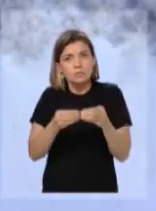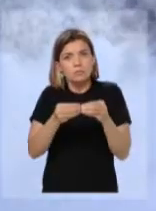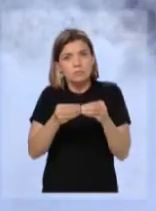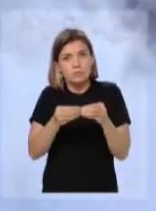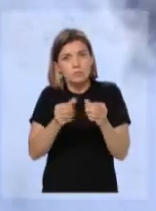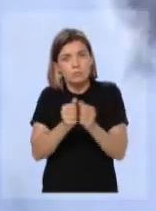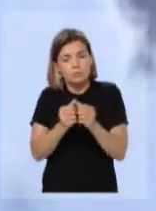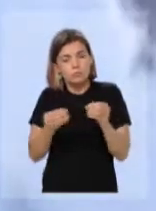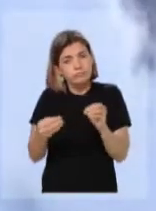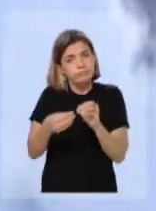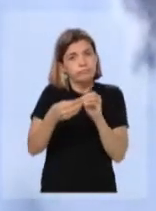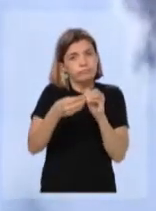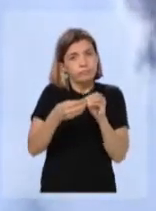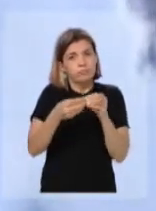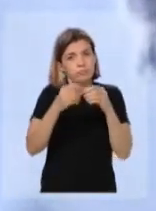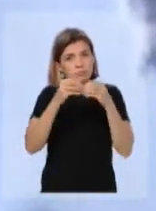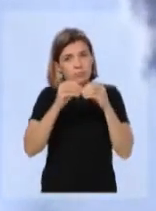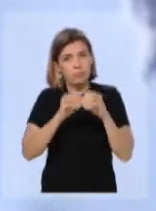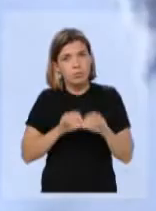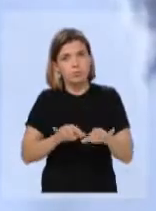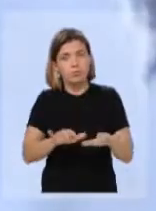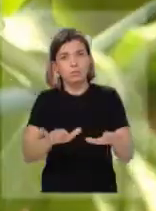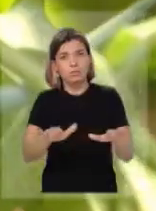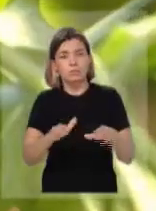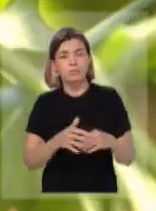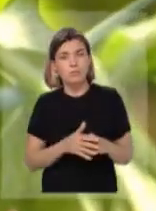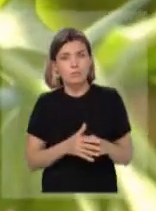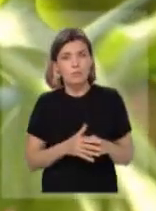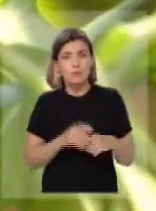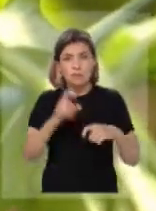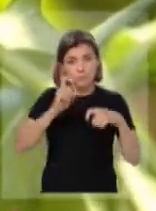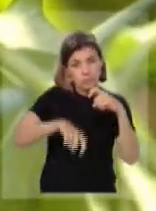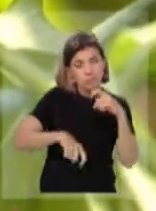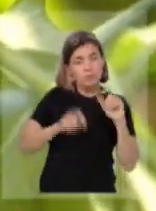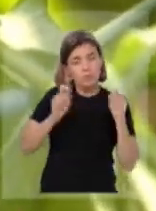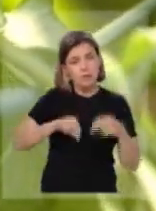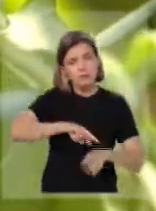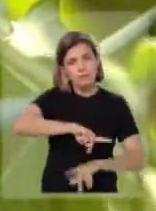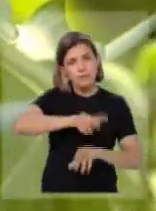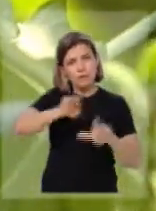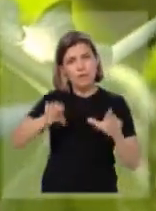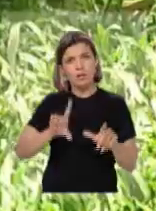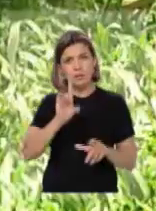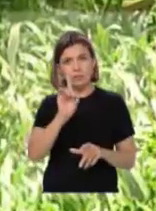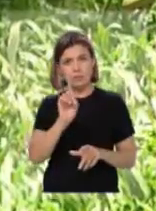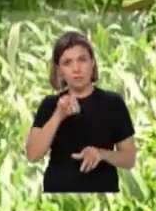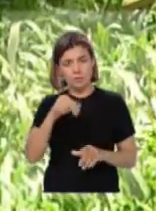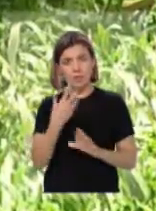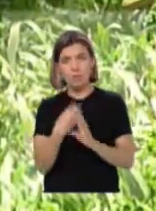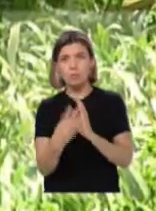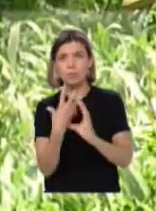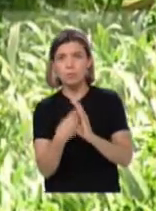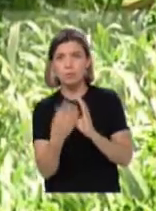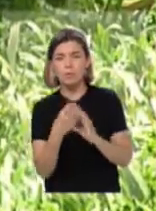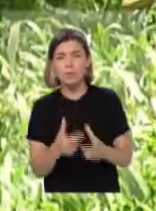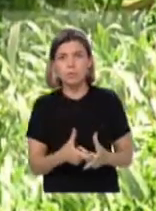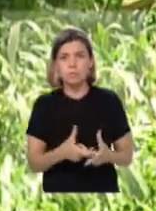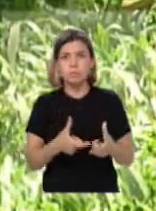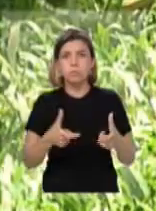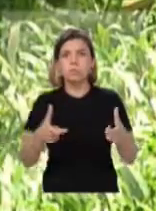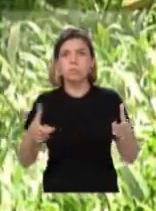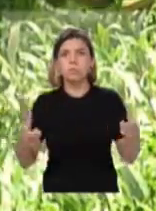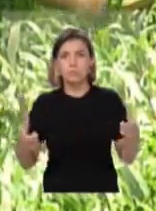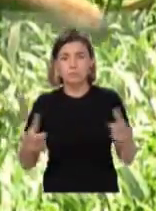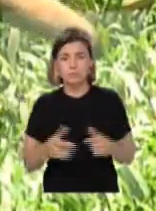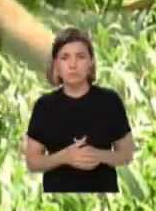conhecida como conjugação. A reprodução sexuada é o que promove a variabilidade genética. E é sobre